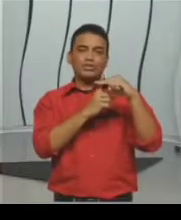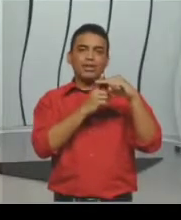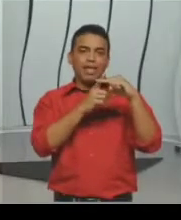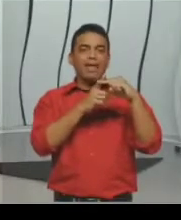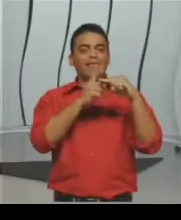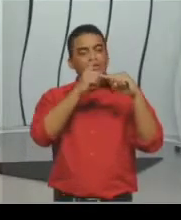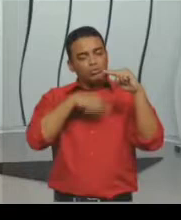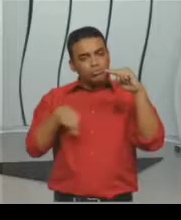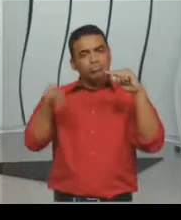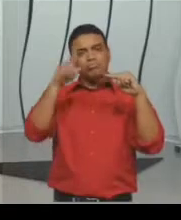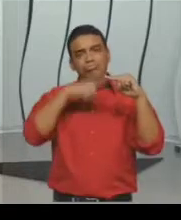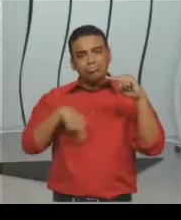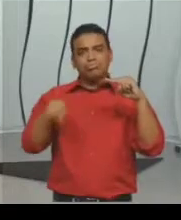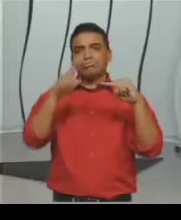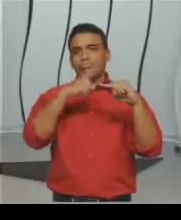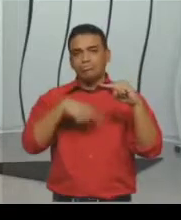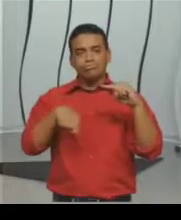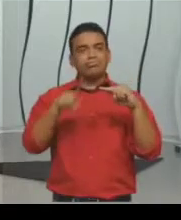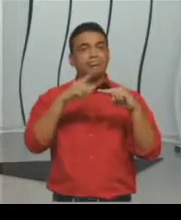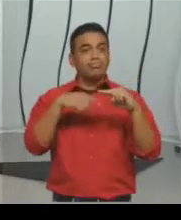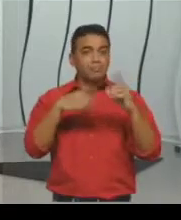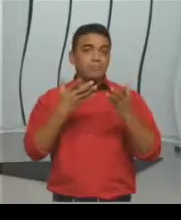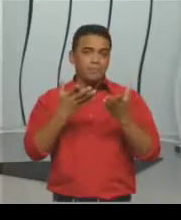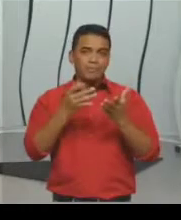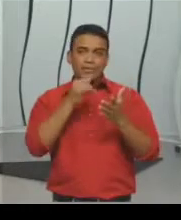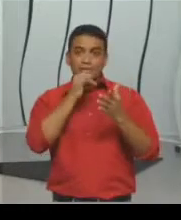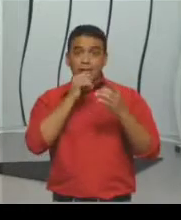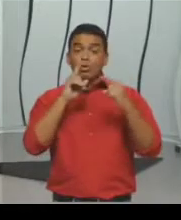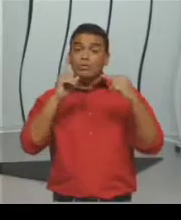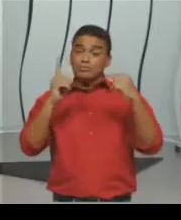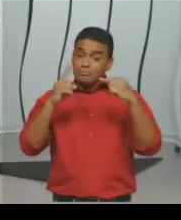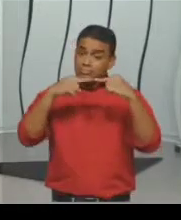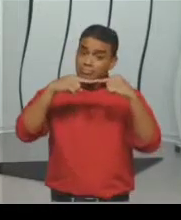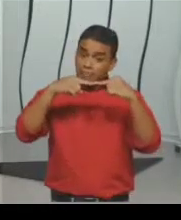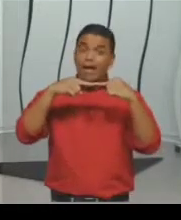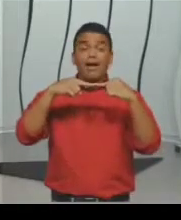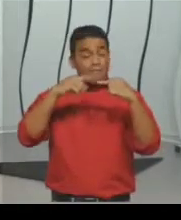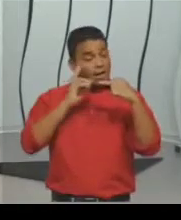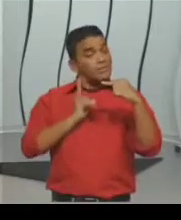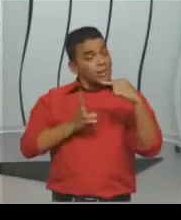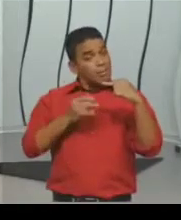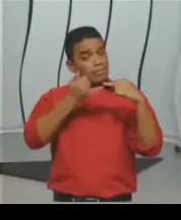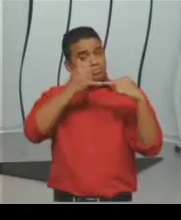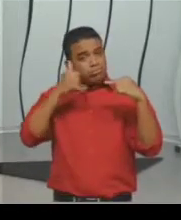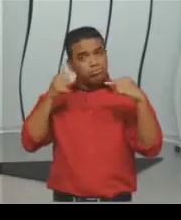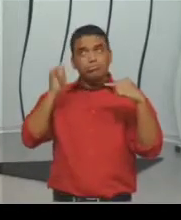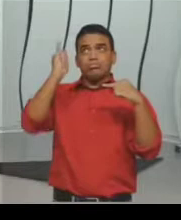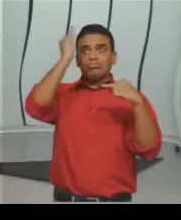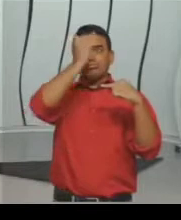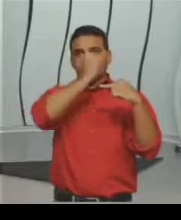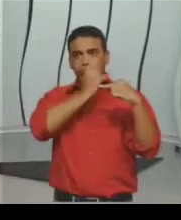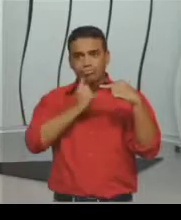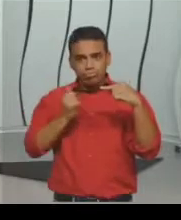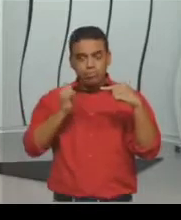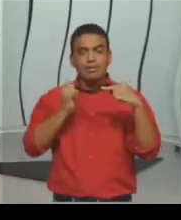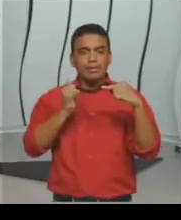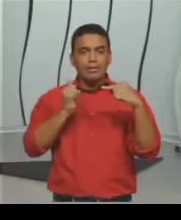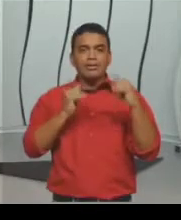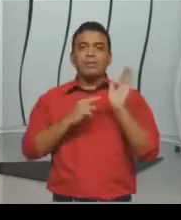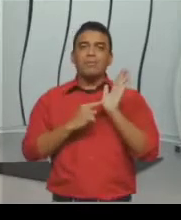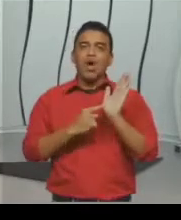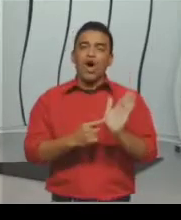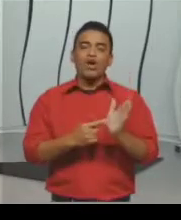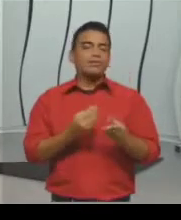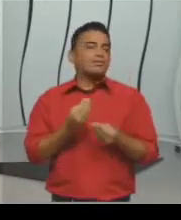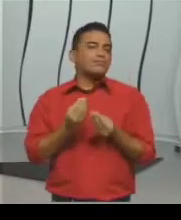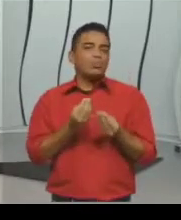fazendo esse percurso. Enquanto essa chave estiver aberta, esse percurso vai acontecer. Então essa é uma representação